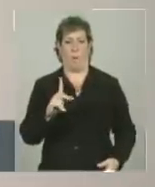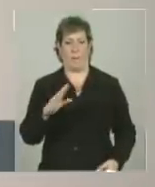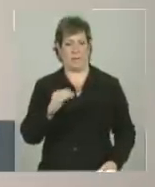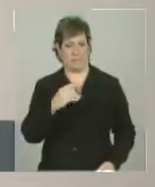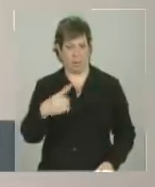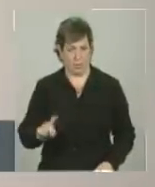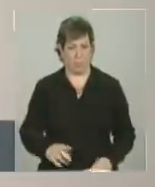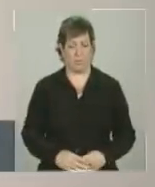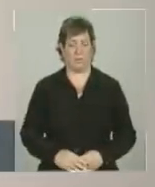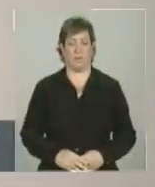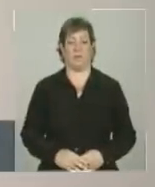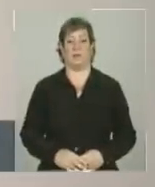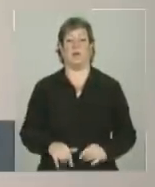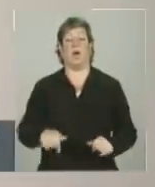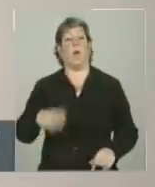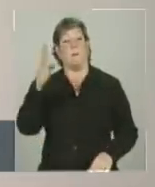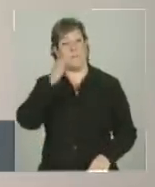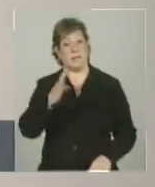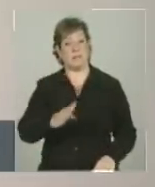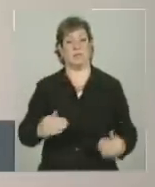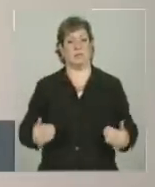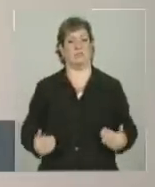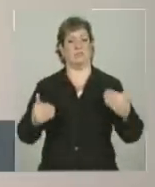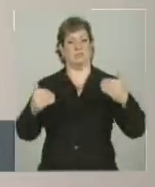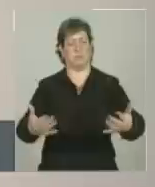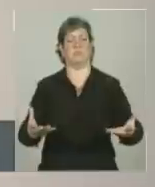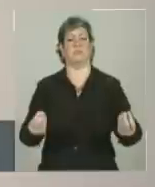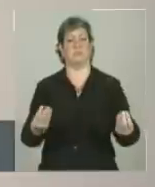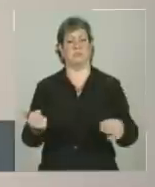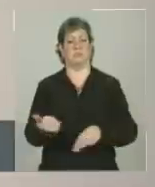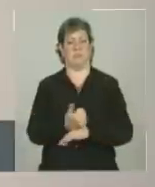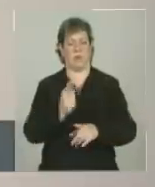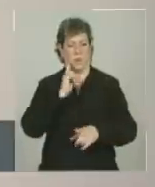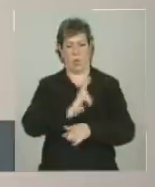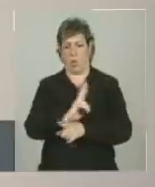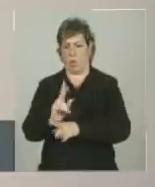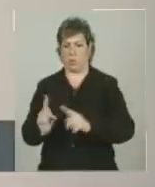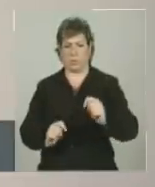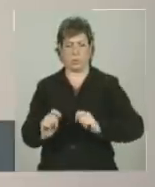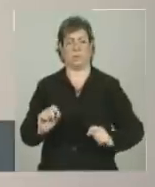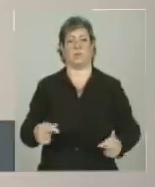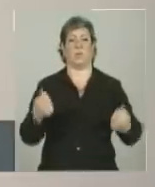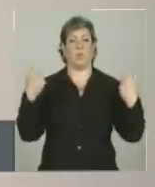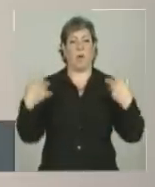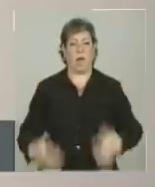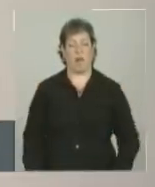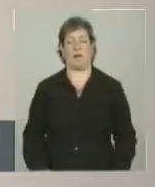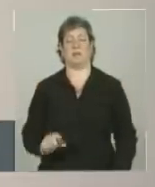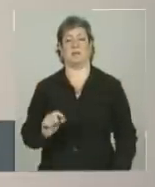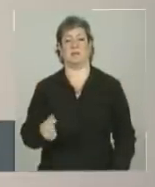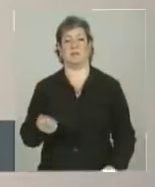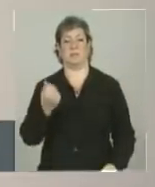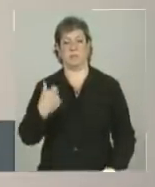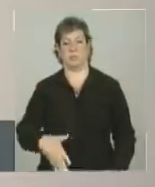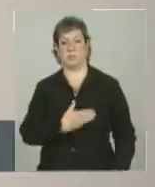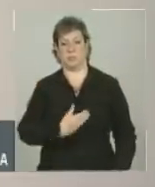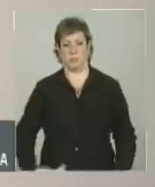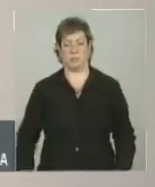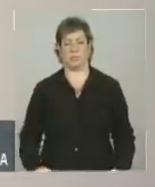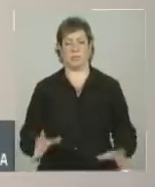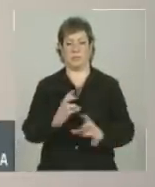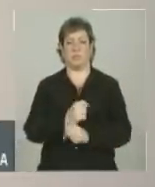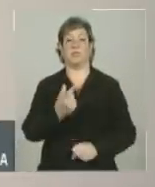dos mecanismos de controle dos gastos públicos. Temos hoje instituições cada vez